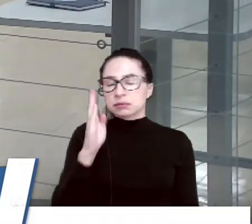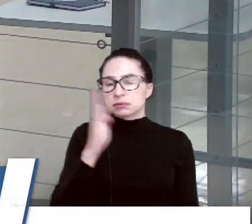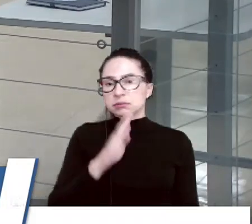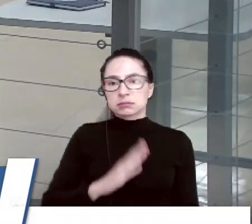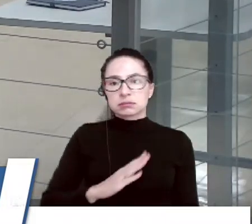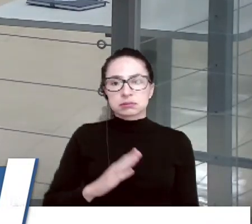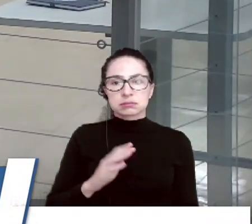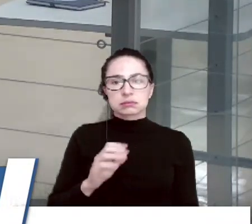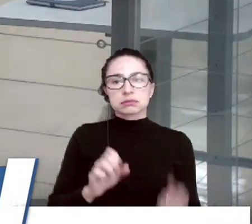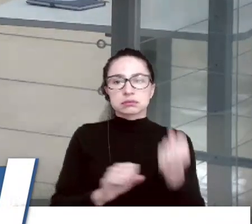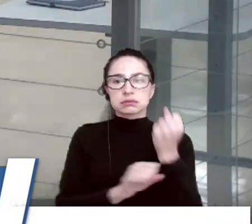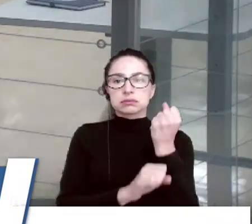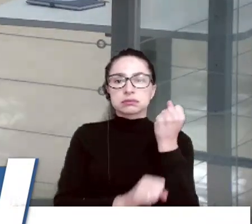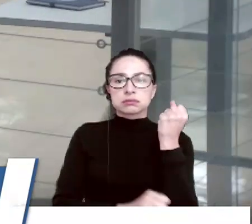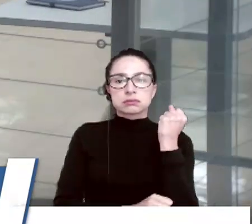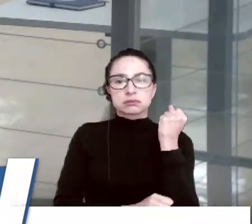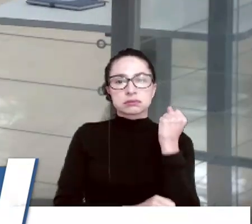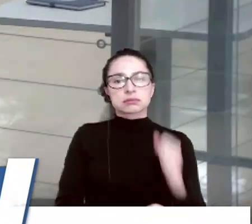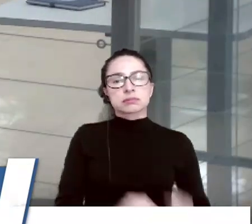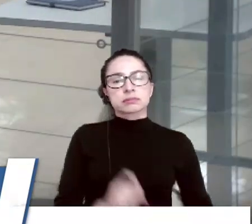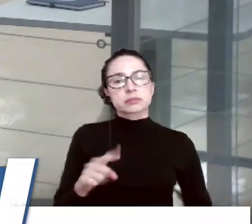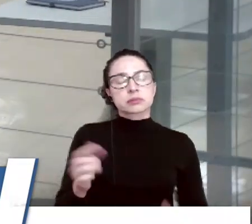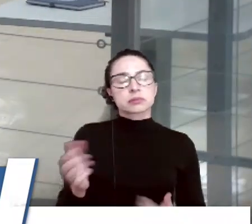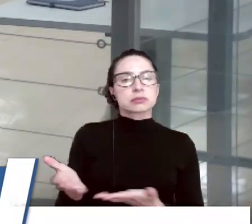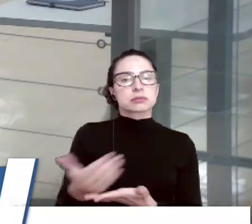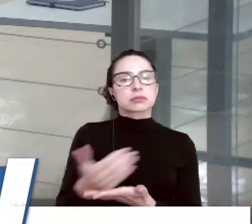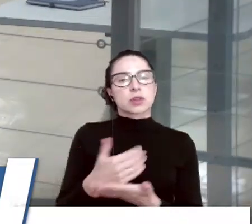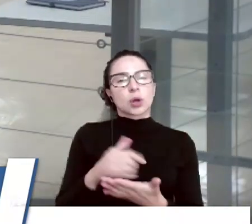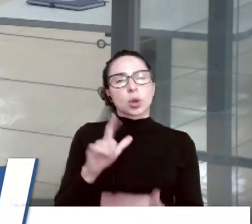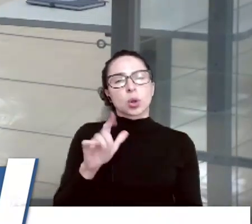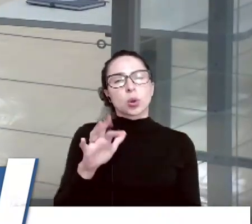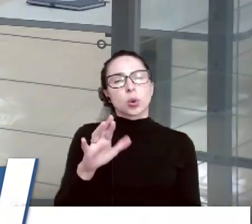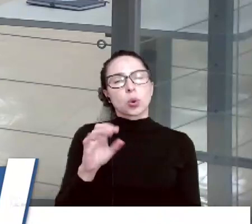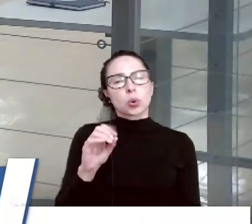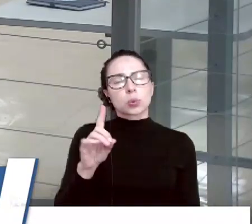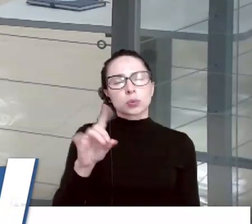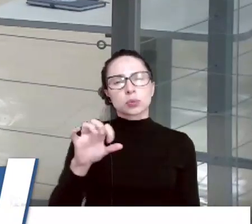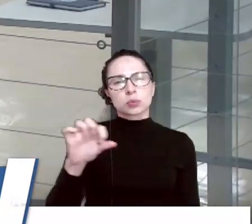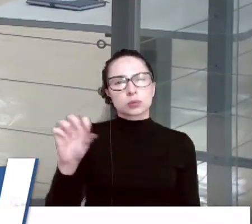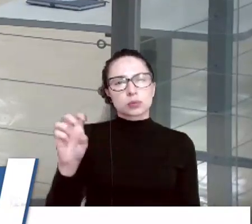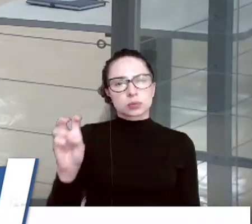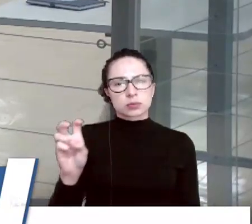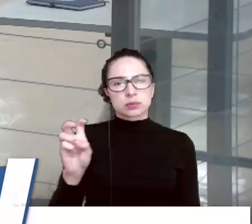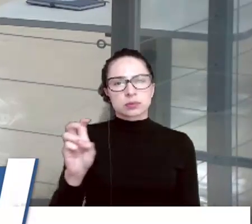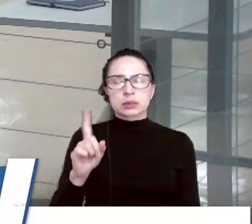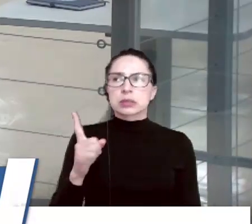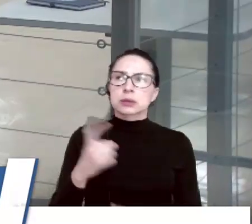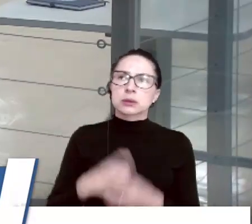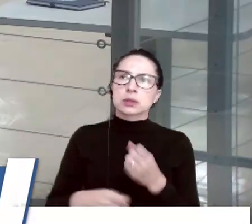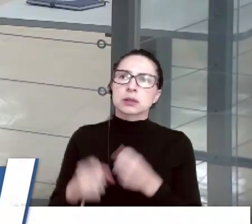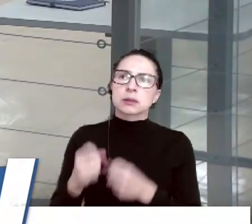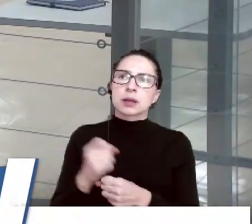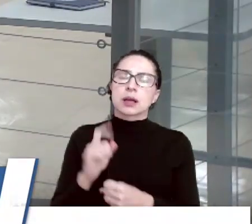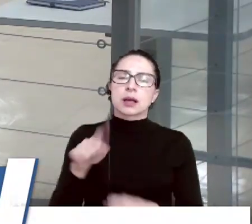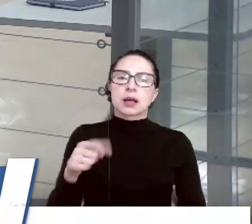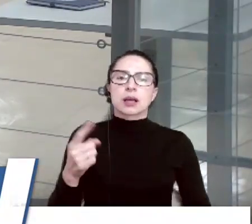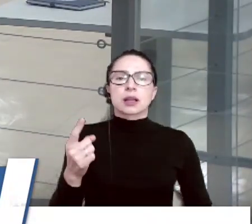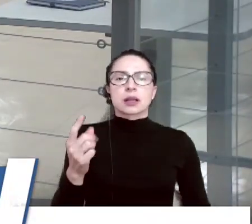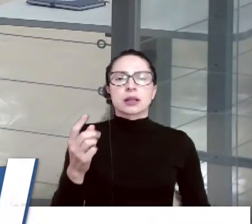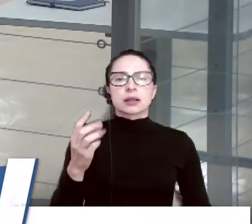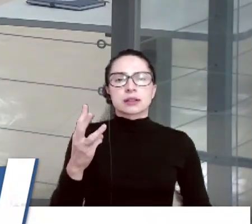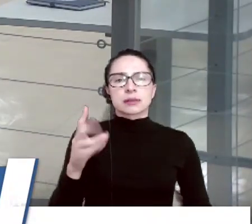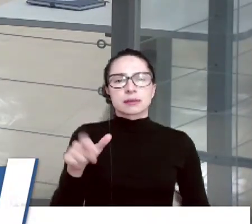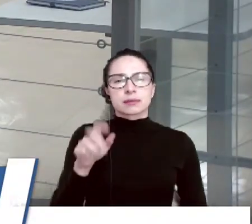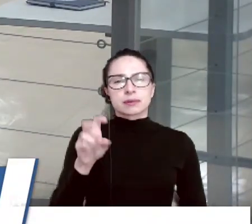Sabesp gera um lucro desde 95, que no ano passado foi de 3,5 bilhões